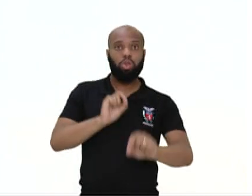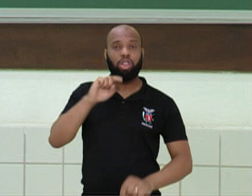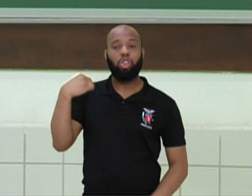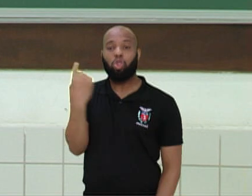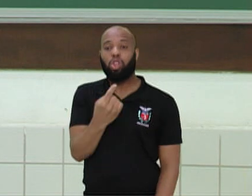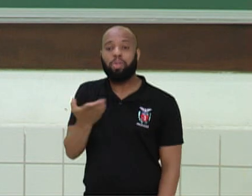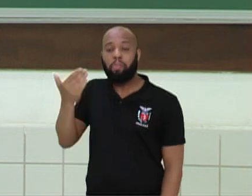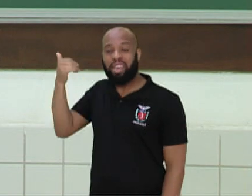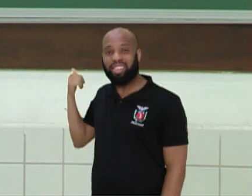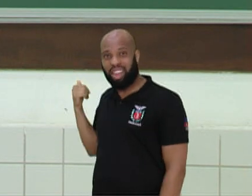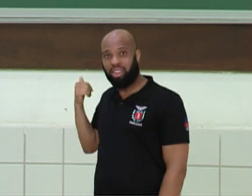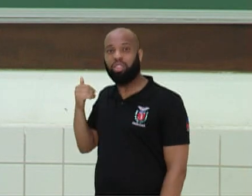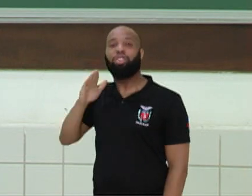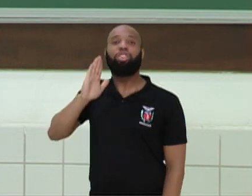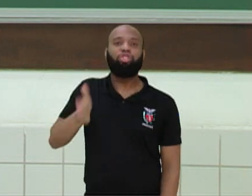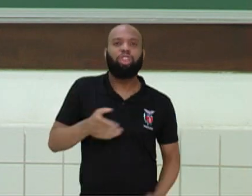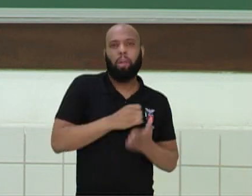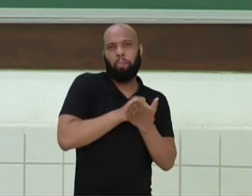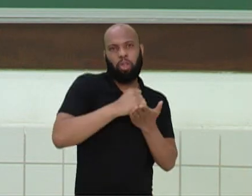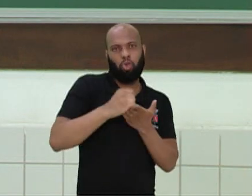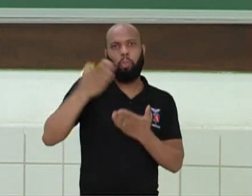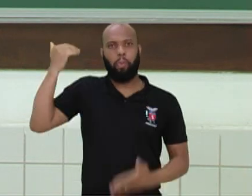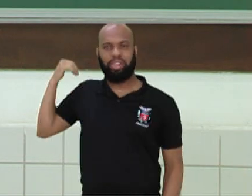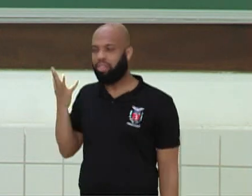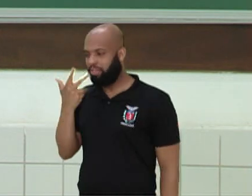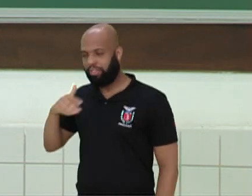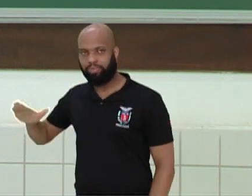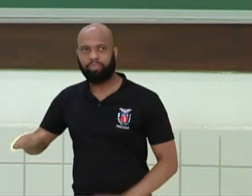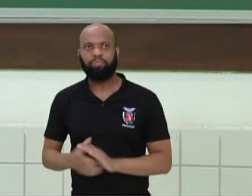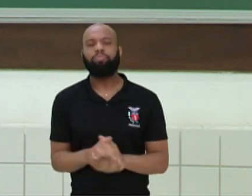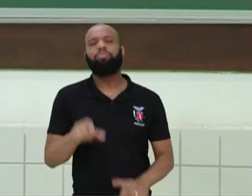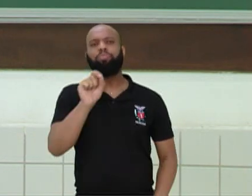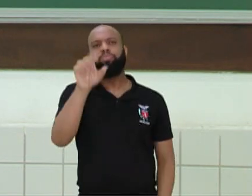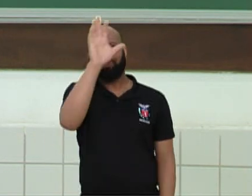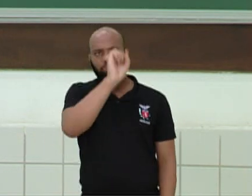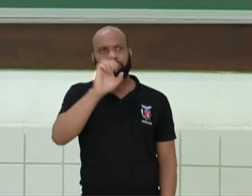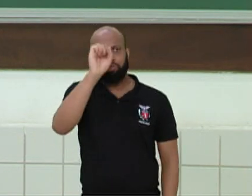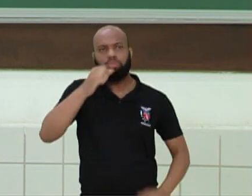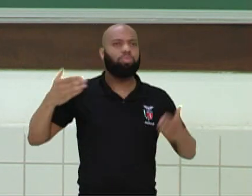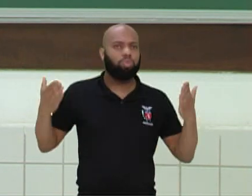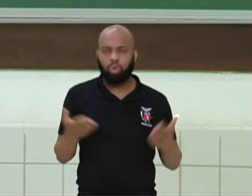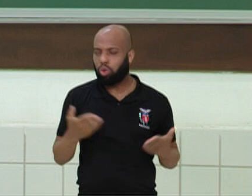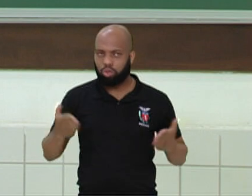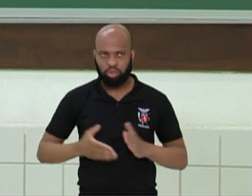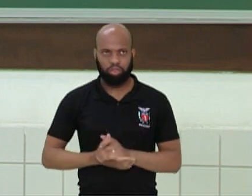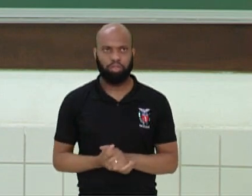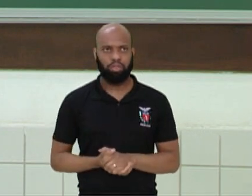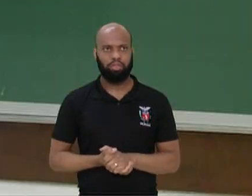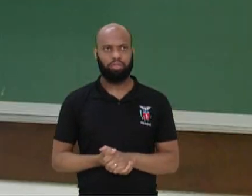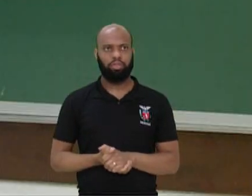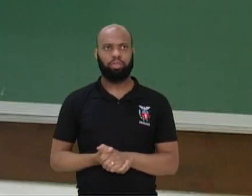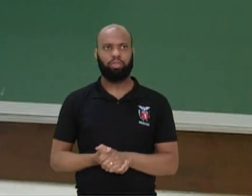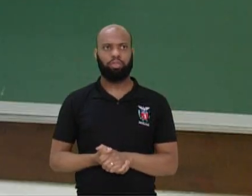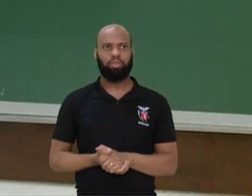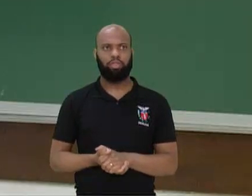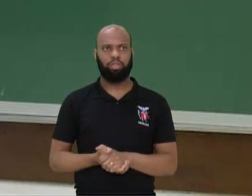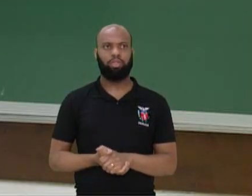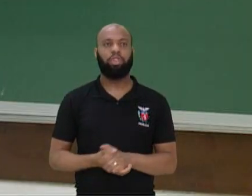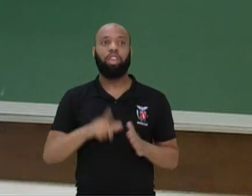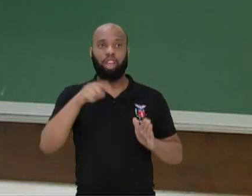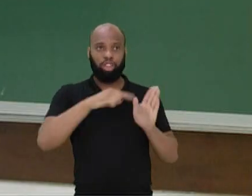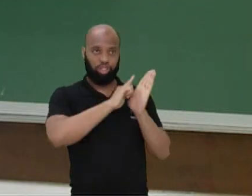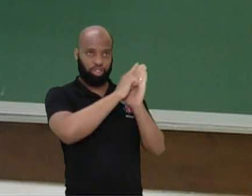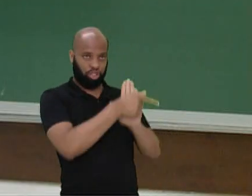quando nós éramos, algo que já aconteceu, né? Crianças. O que nós aprendemos nesta classe de hoje?